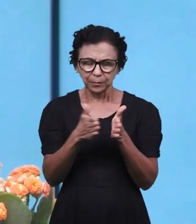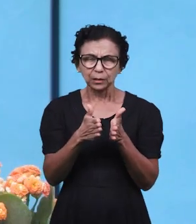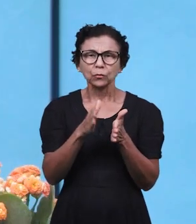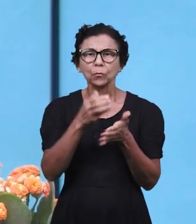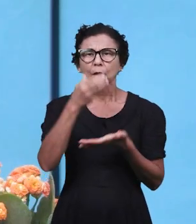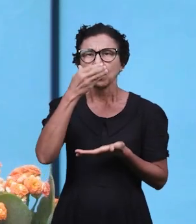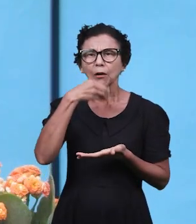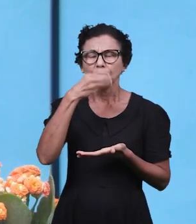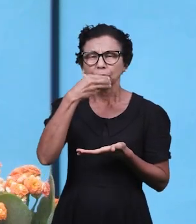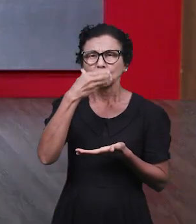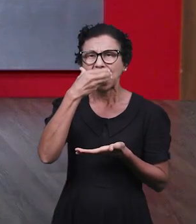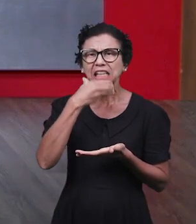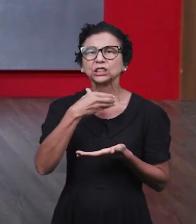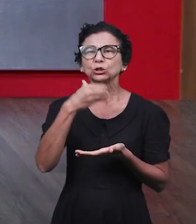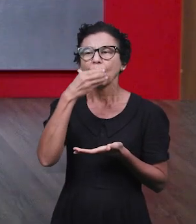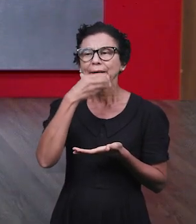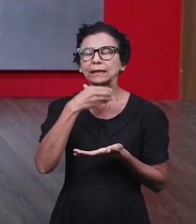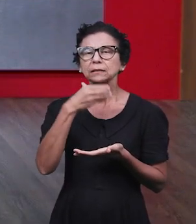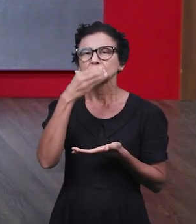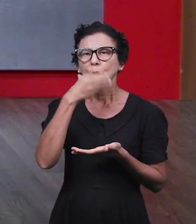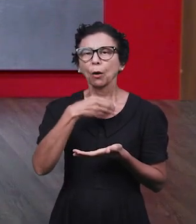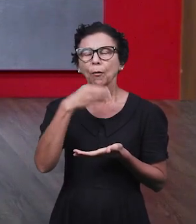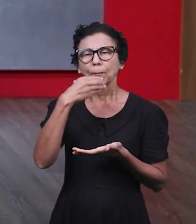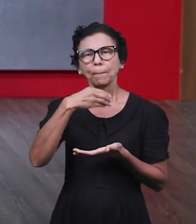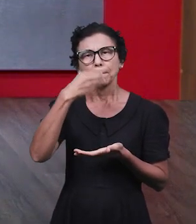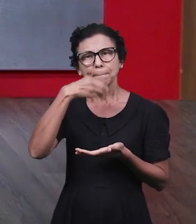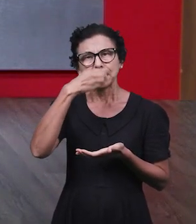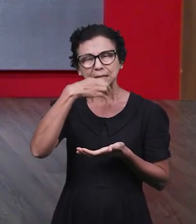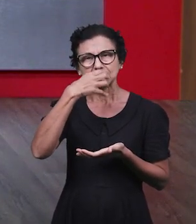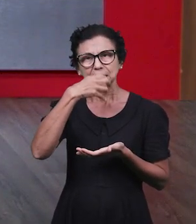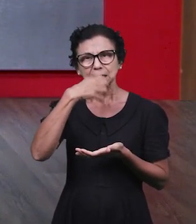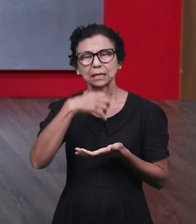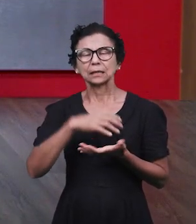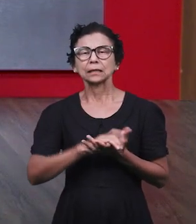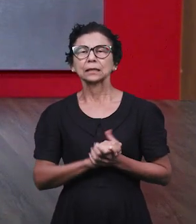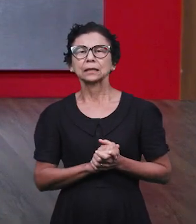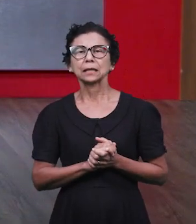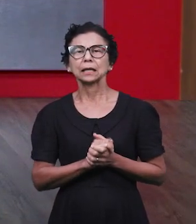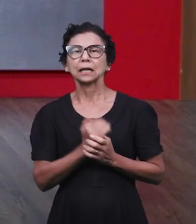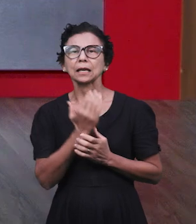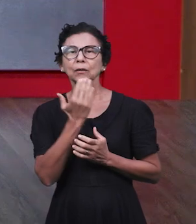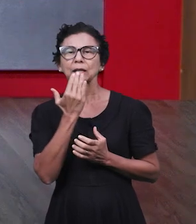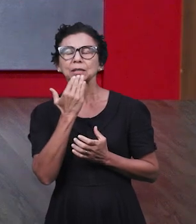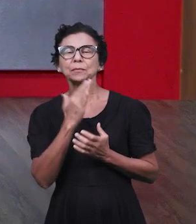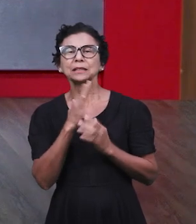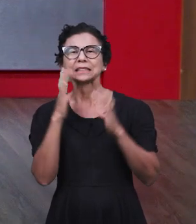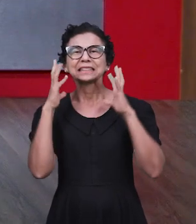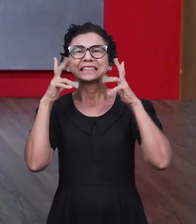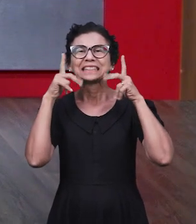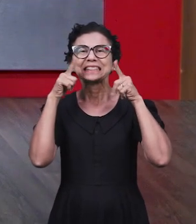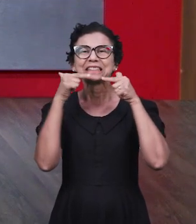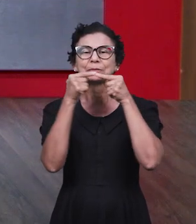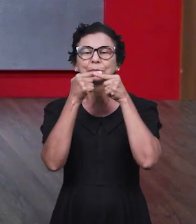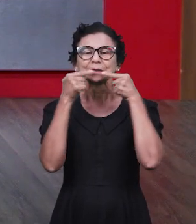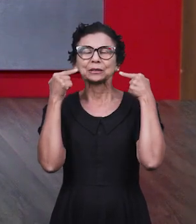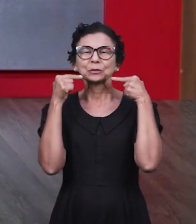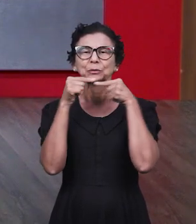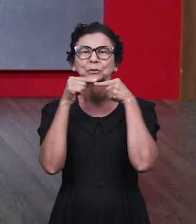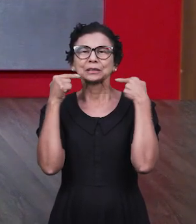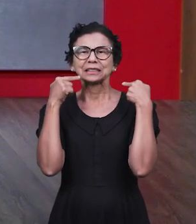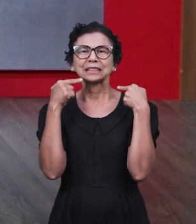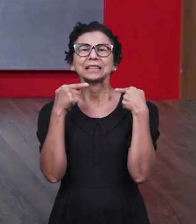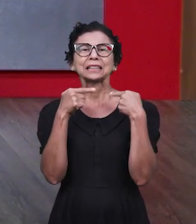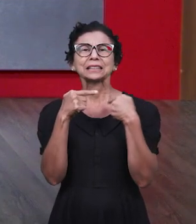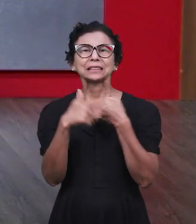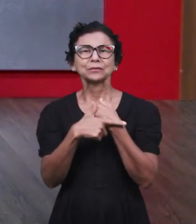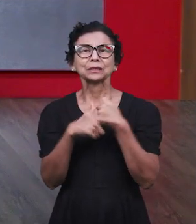Ok. A fruta, né? Maçã é um alimento muito bom, que ajuda ali. A gente fala que a maçã é um alimento que escova os nossos dentes,